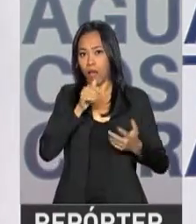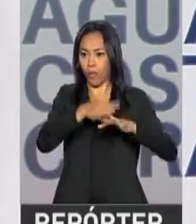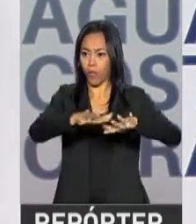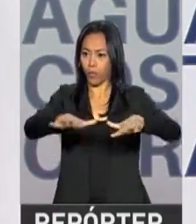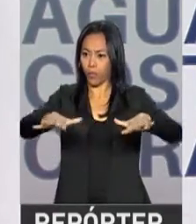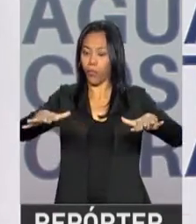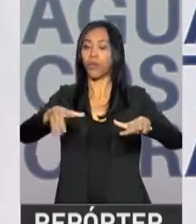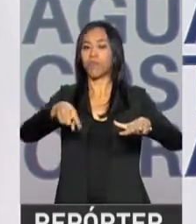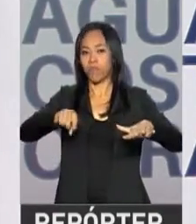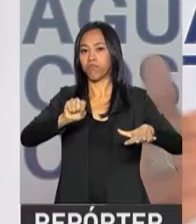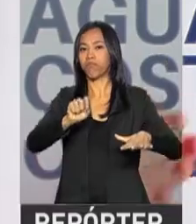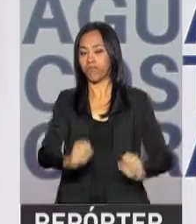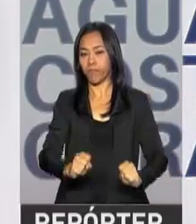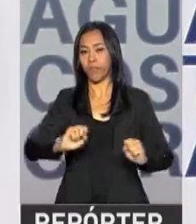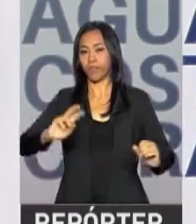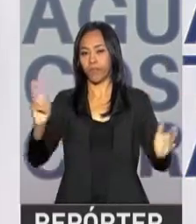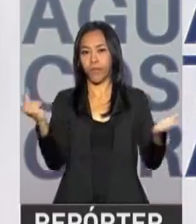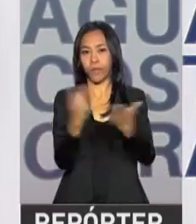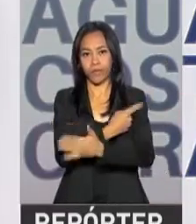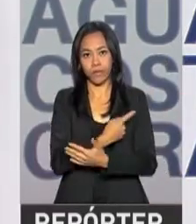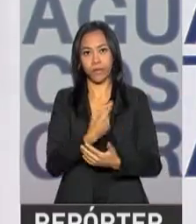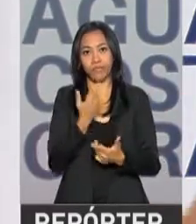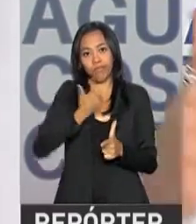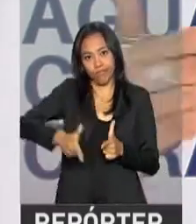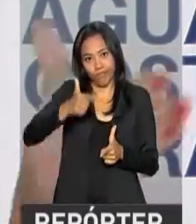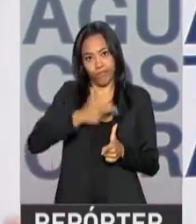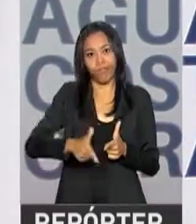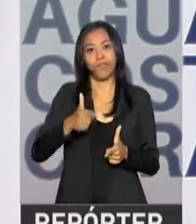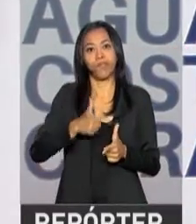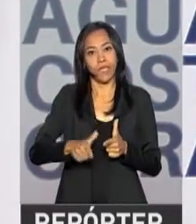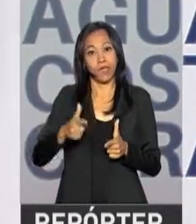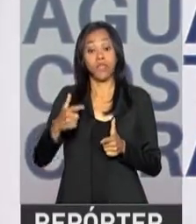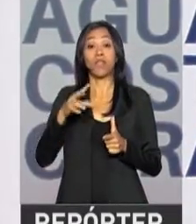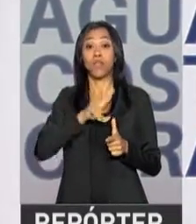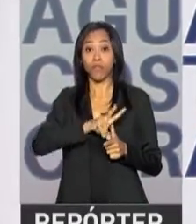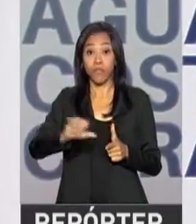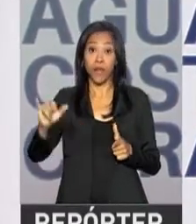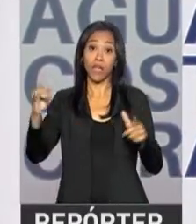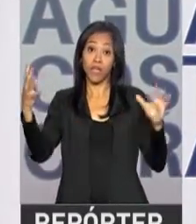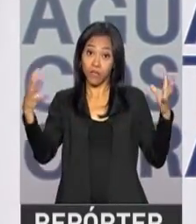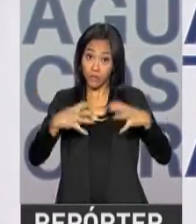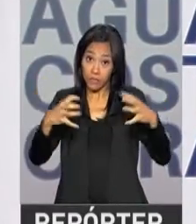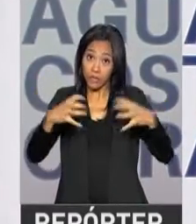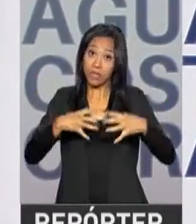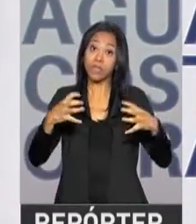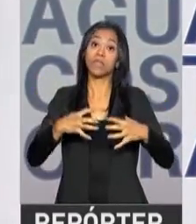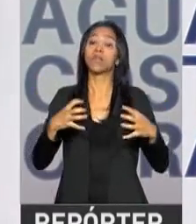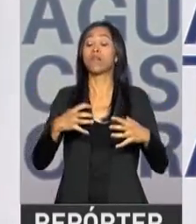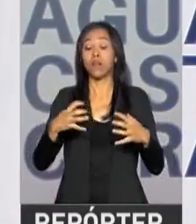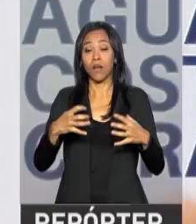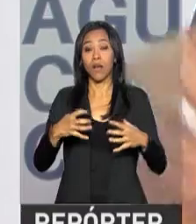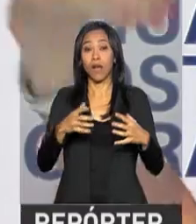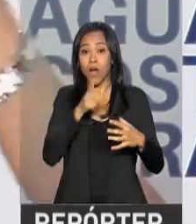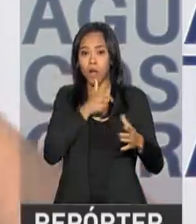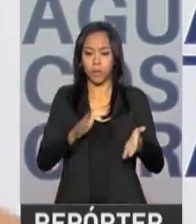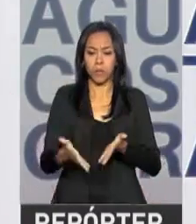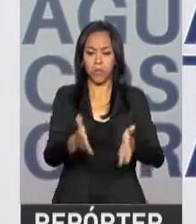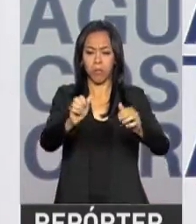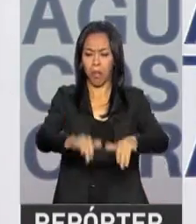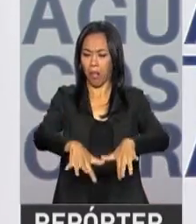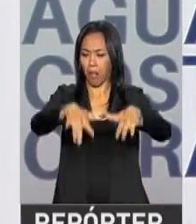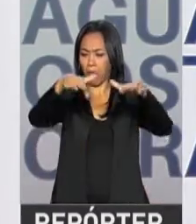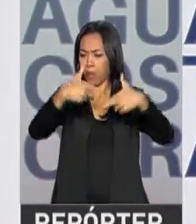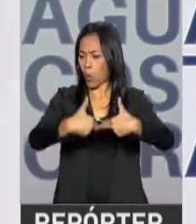ecológicos eles podem gerar impactos que vem para as águas vêm para o brasil e bacias hidrográficas que acabam